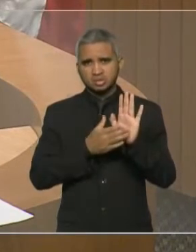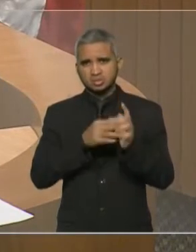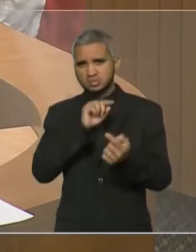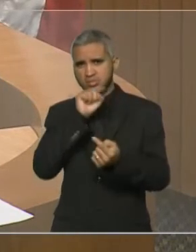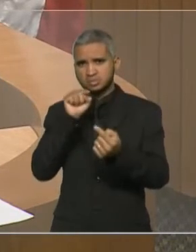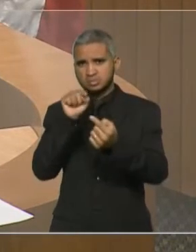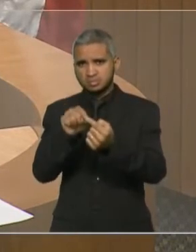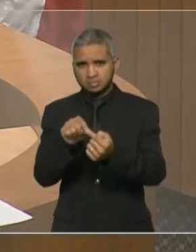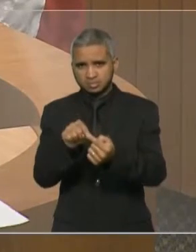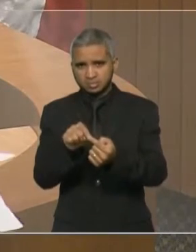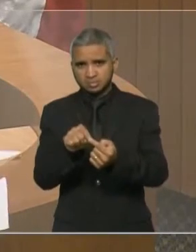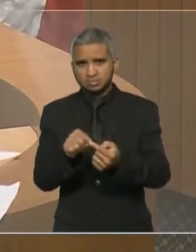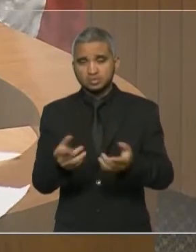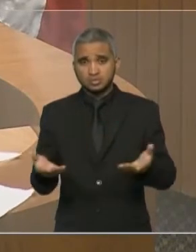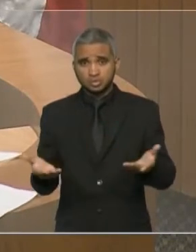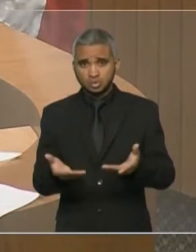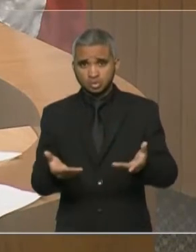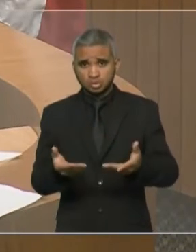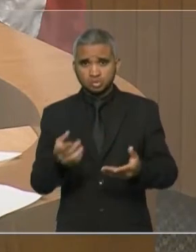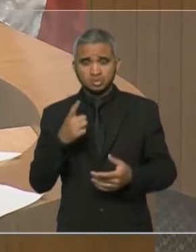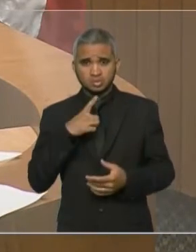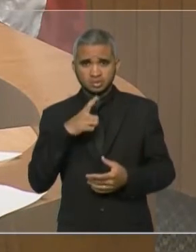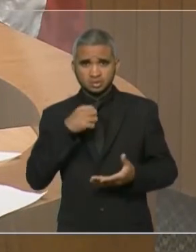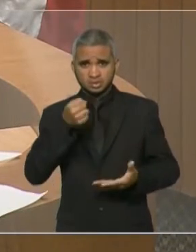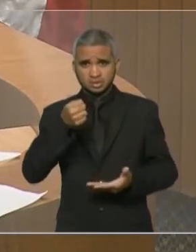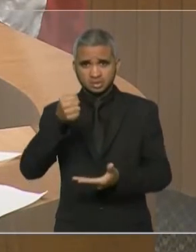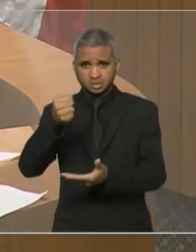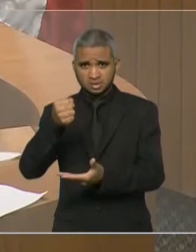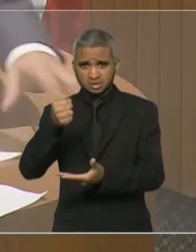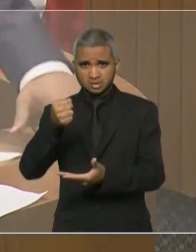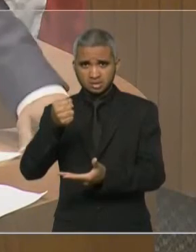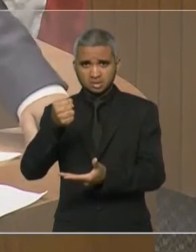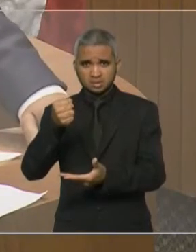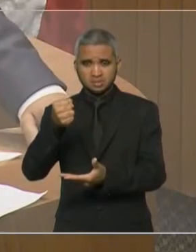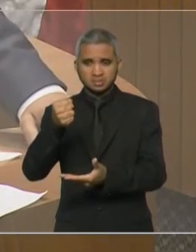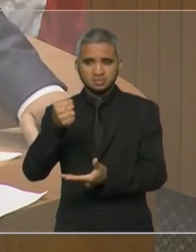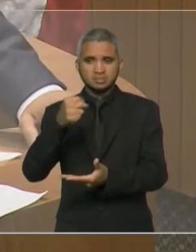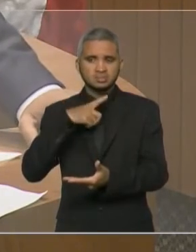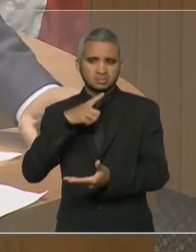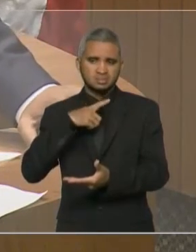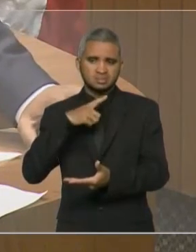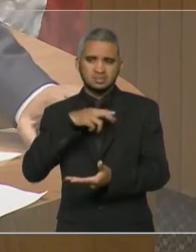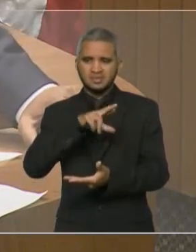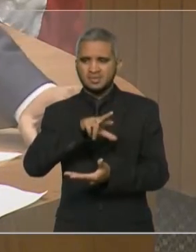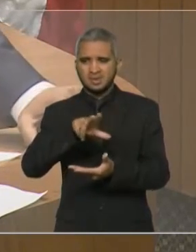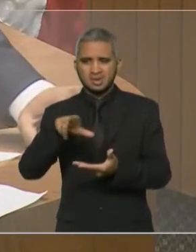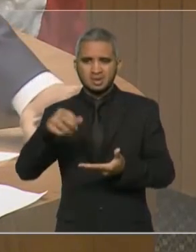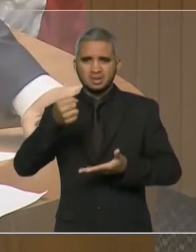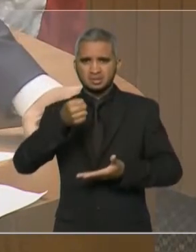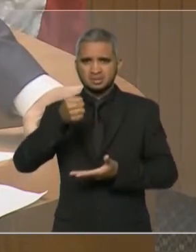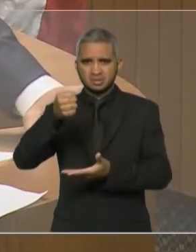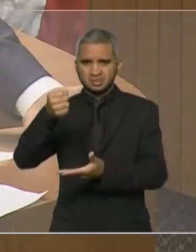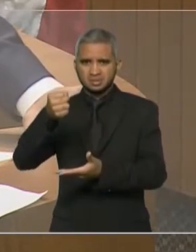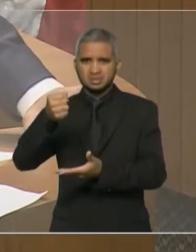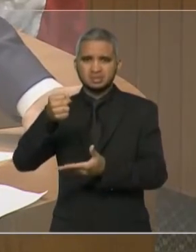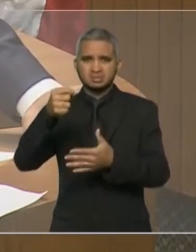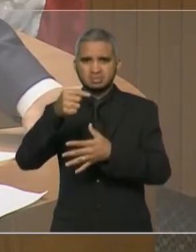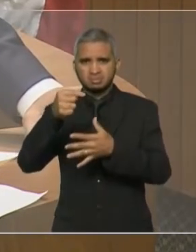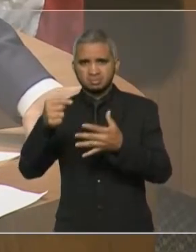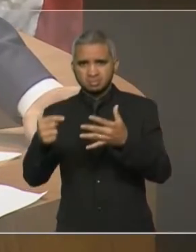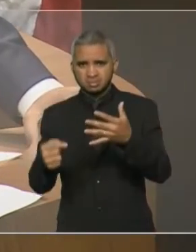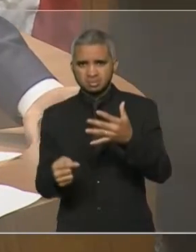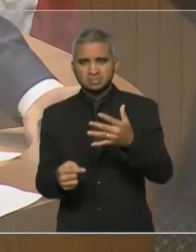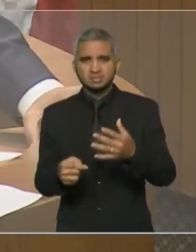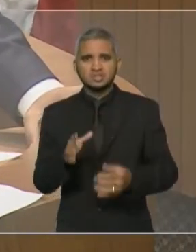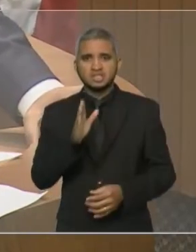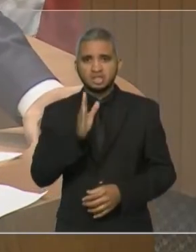itens que integram a cesta básica, que são inúmeros, eles já têm por si só